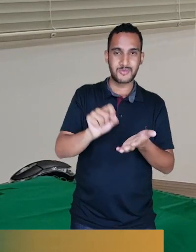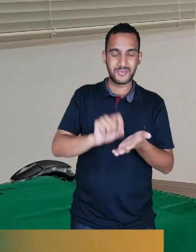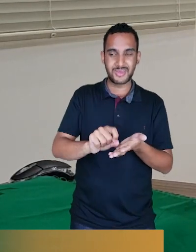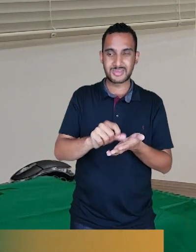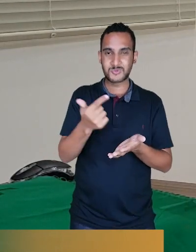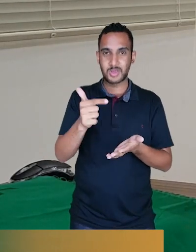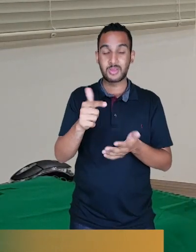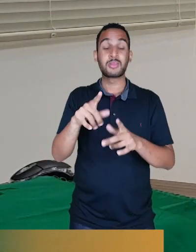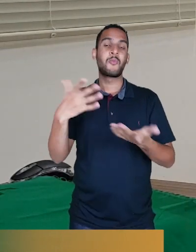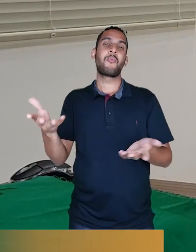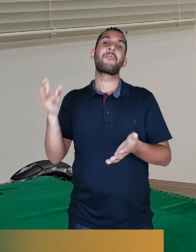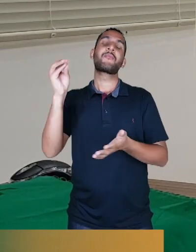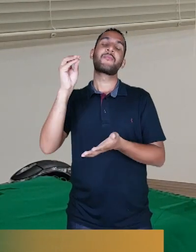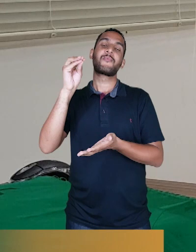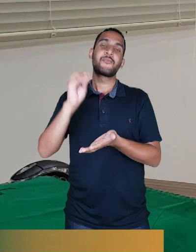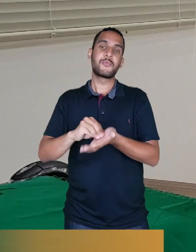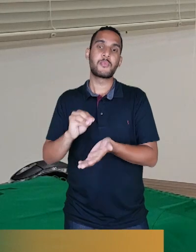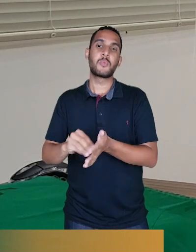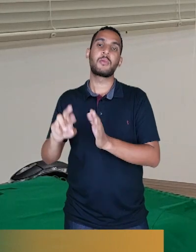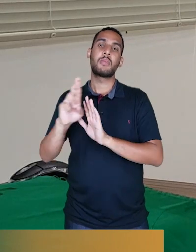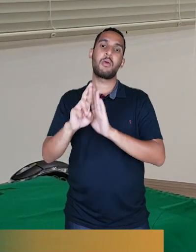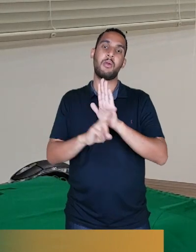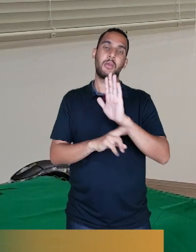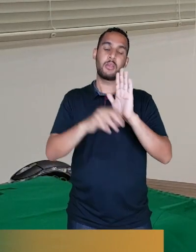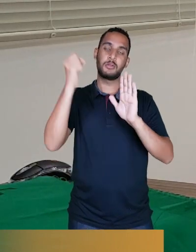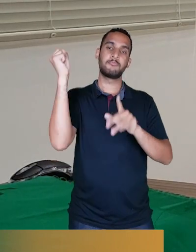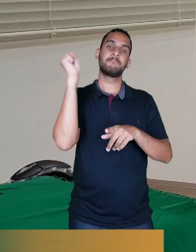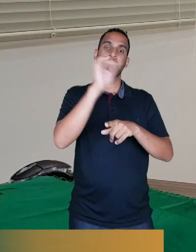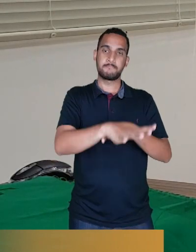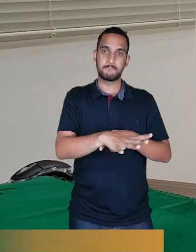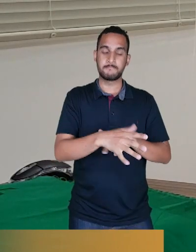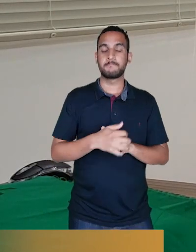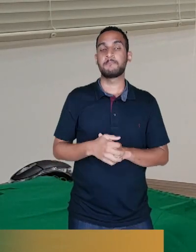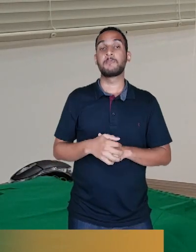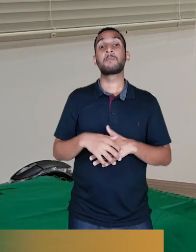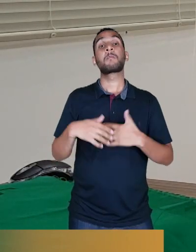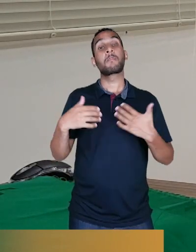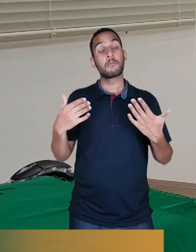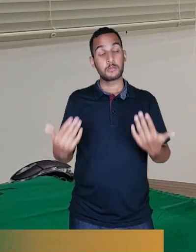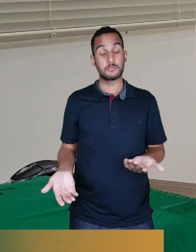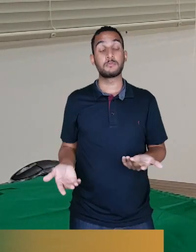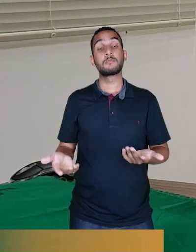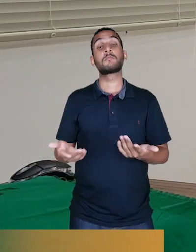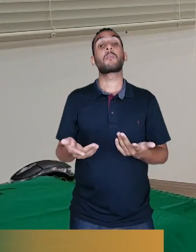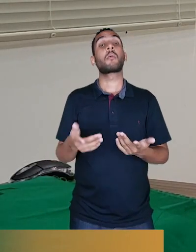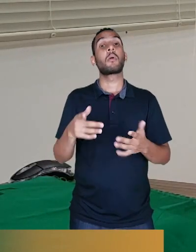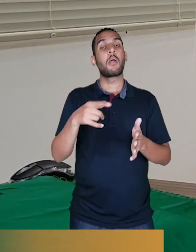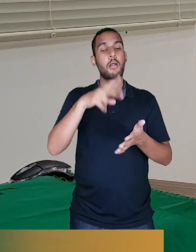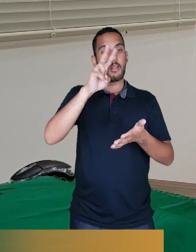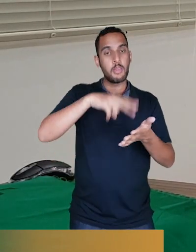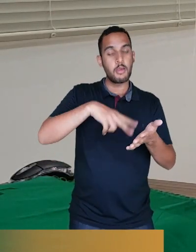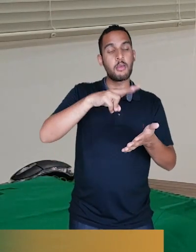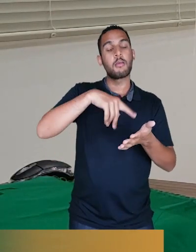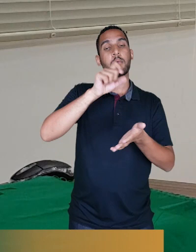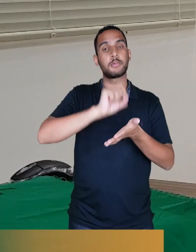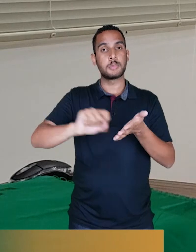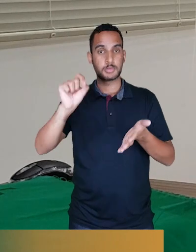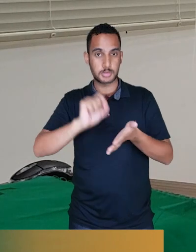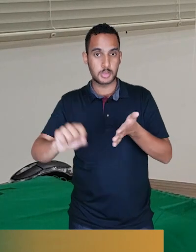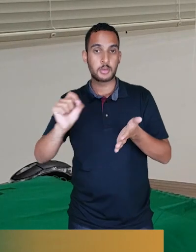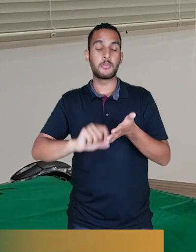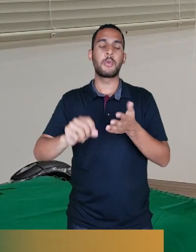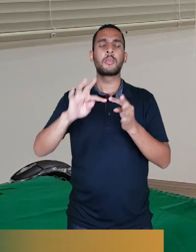nós estamos em falta com a nossa constituição depois de ensinar a ler e escrever que é um direito de toda